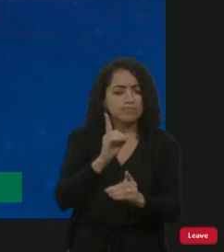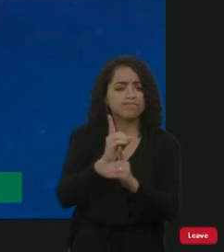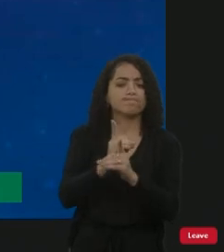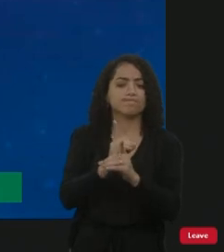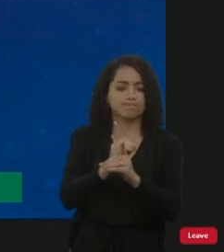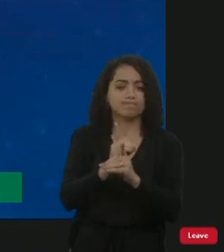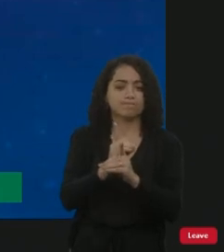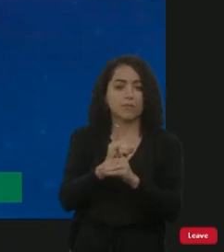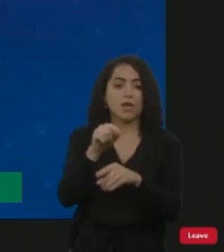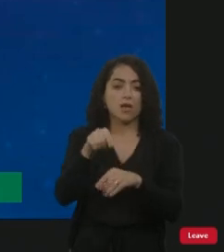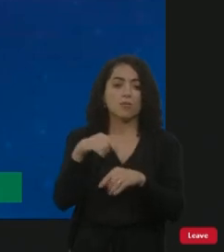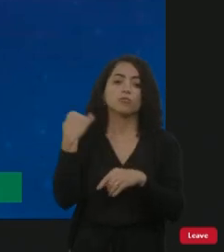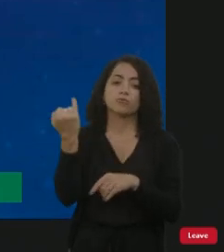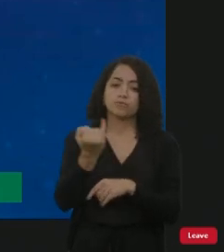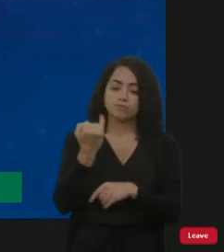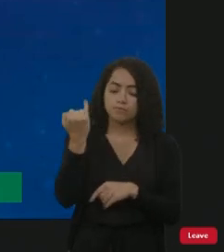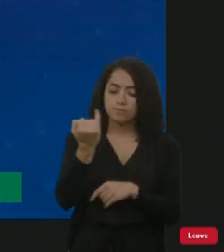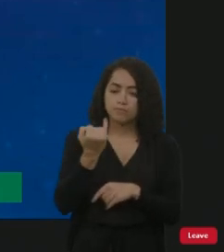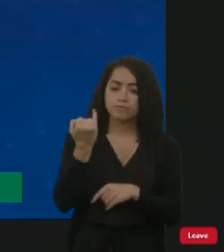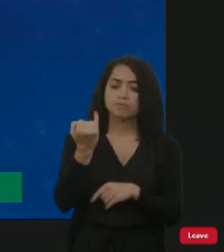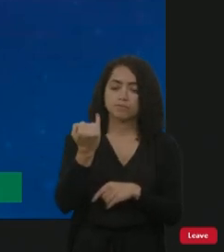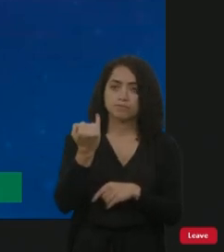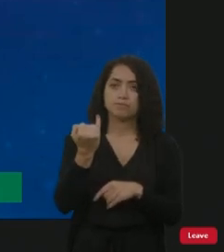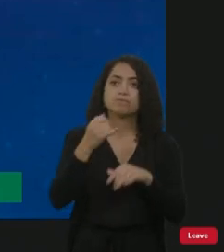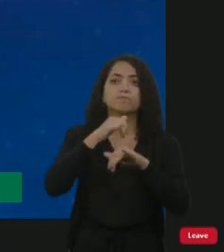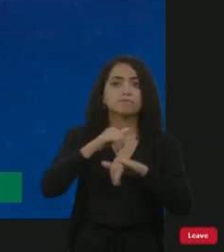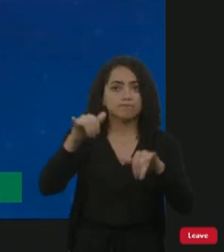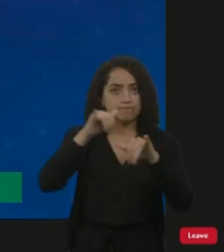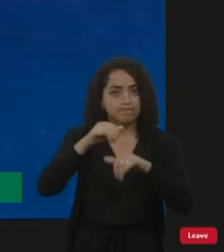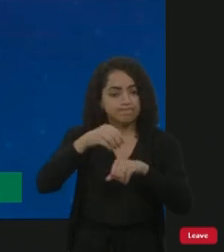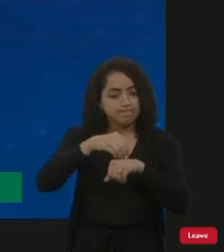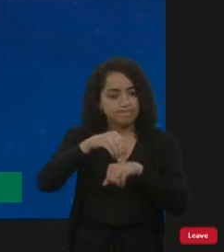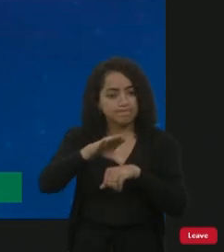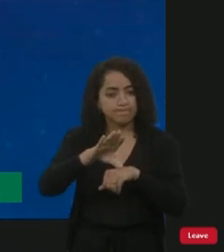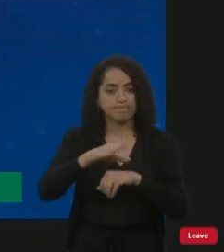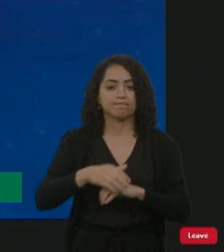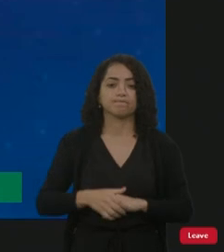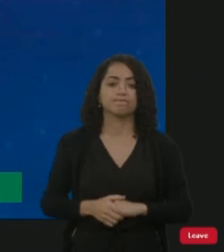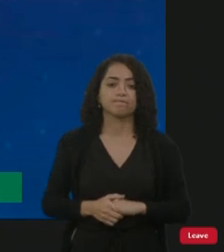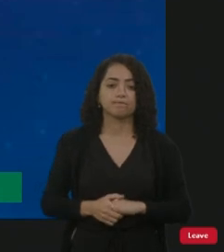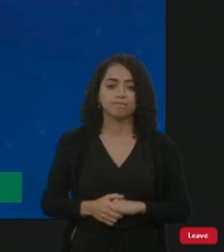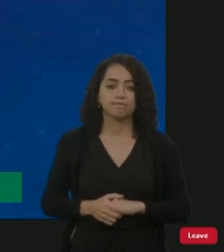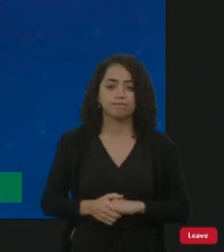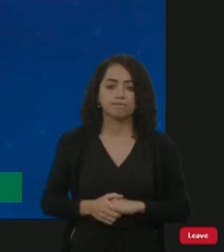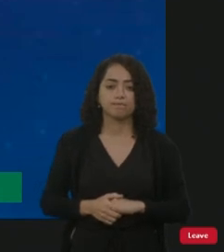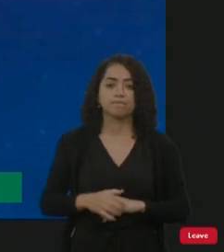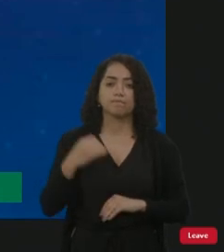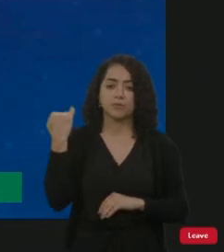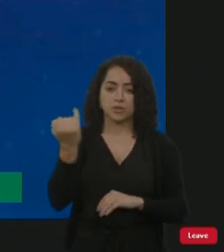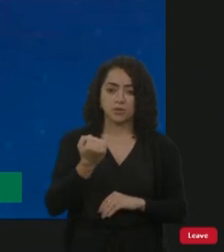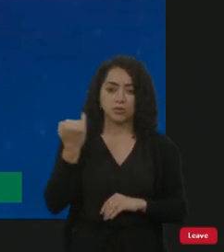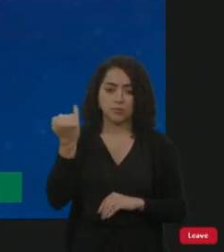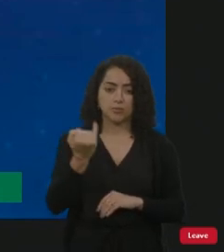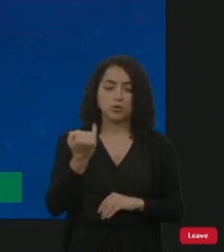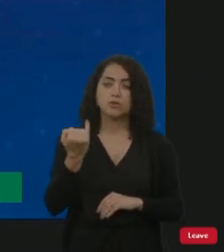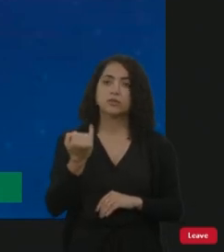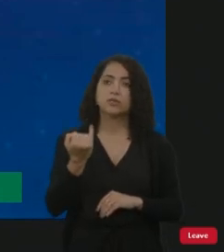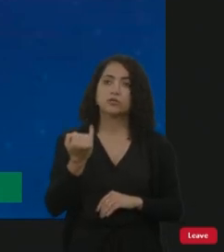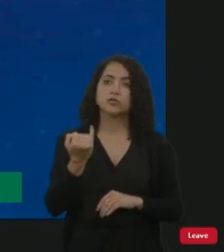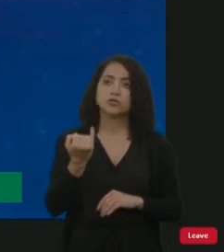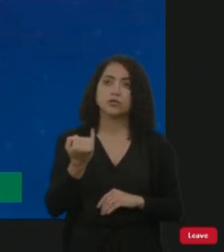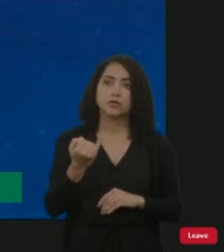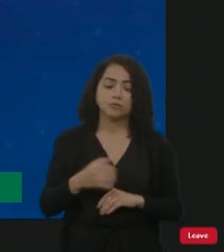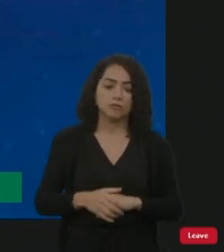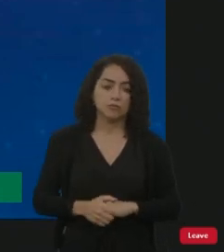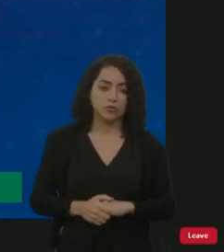isso que é fundamental essa divulgação do conhecimento, né? Isso é importante para assim a